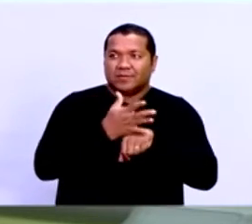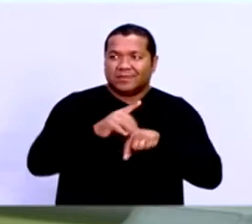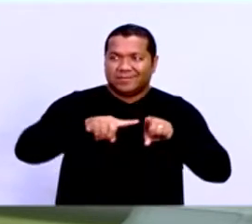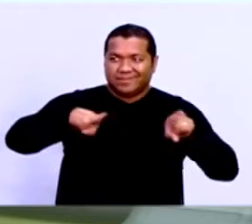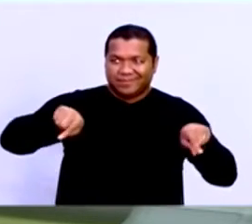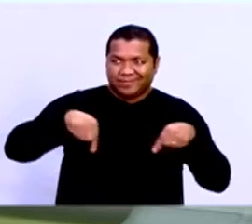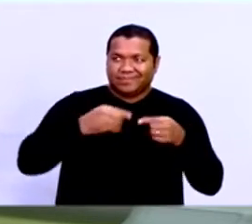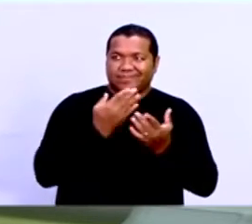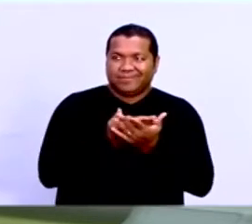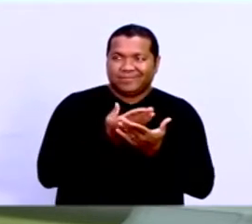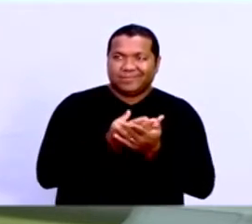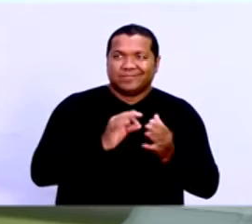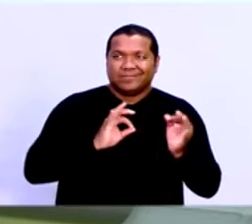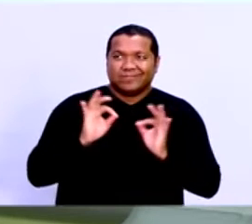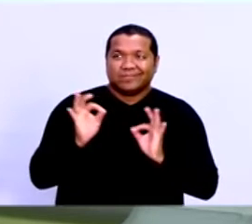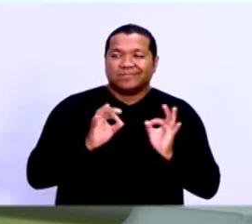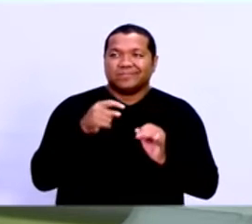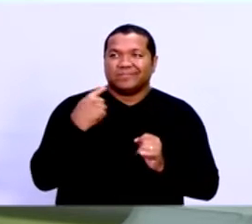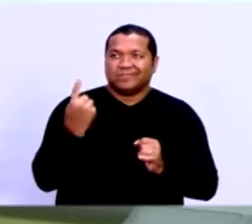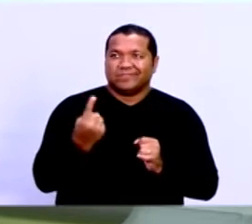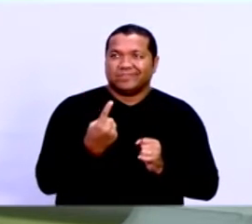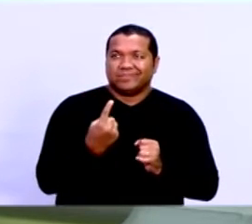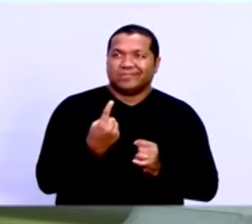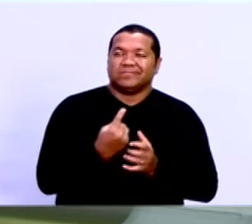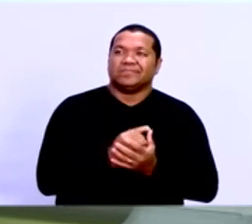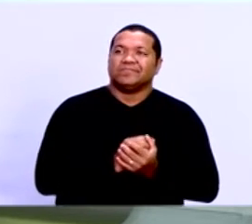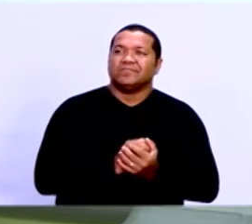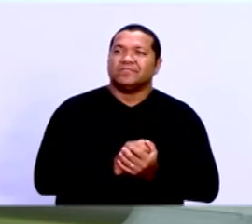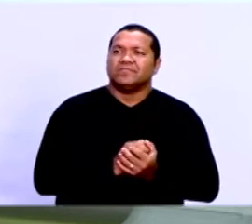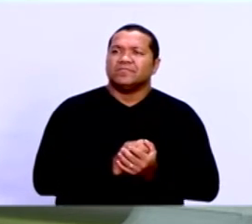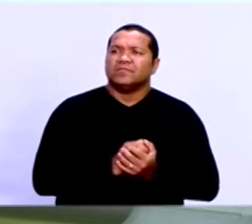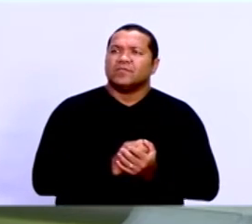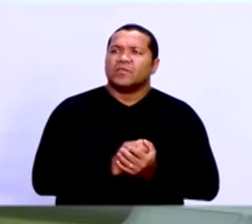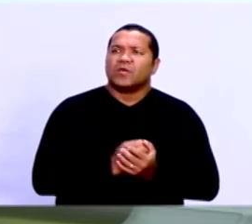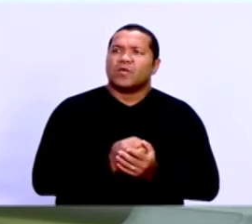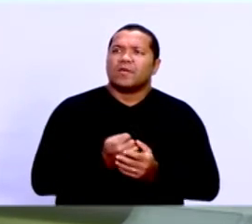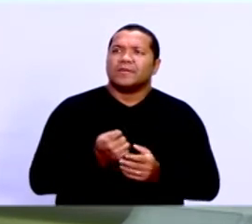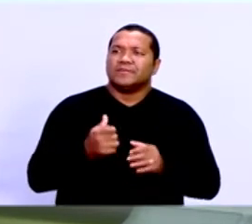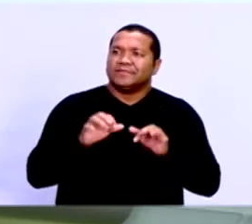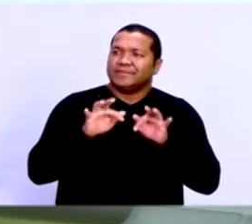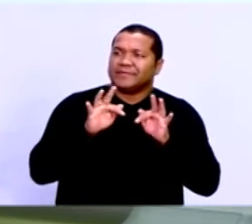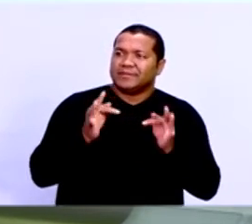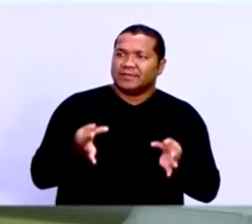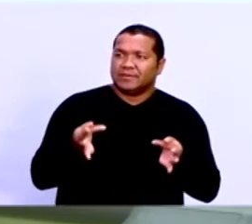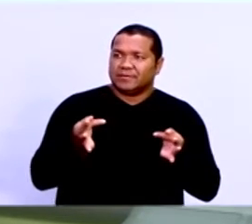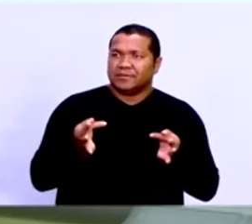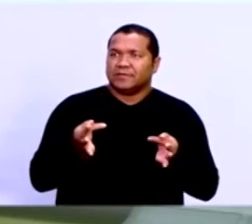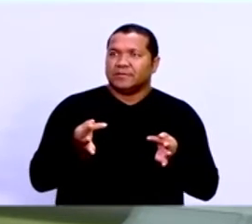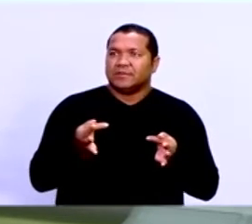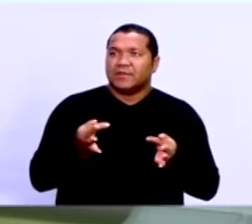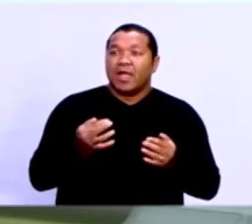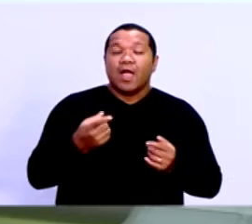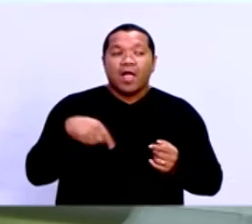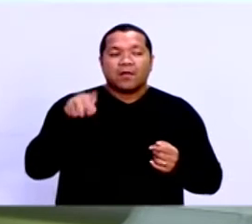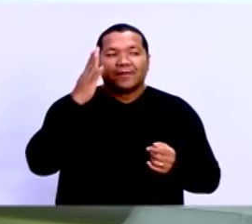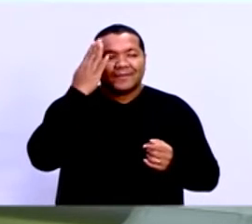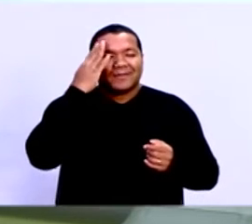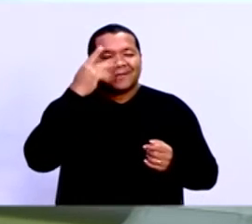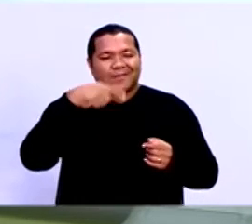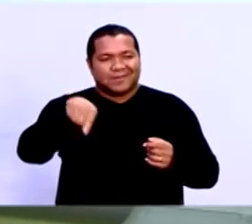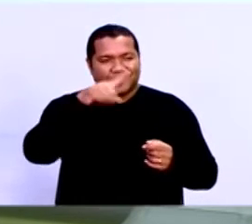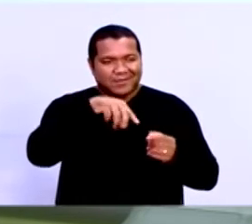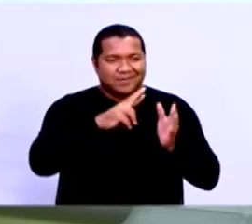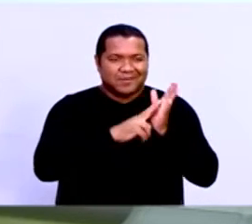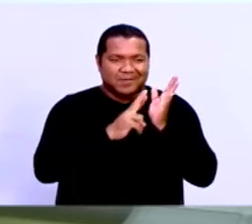eu preparei pra vocês uma coisa bem simples eu tenho certeza que vocês vão fazer